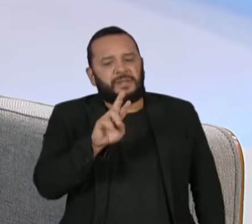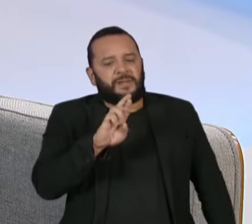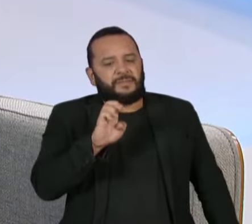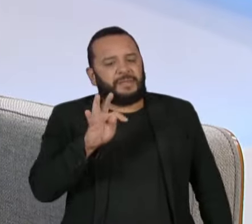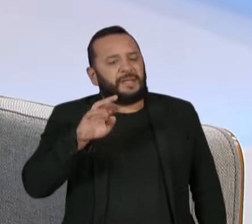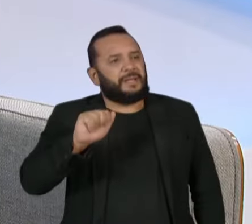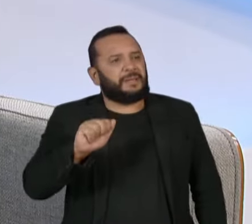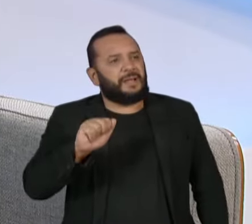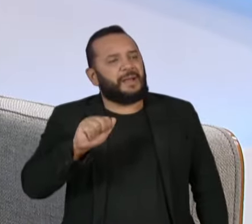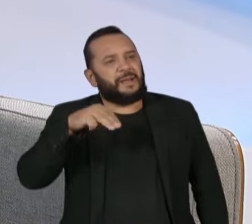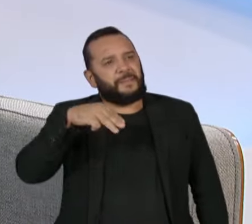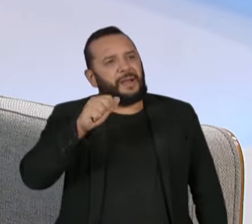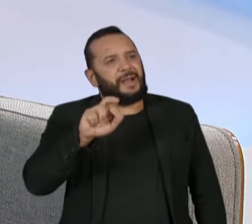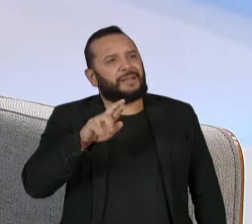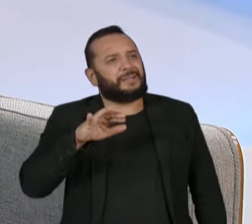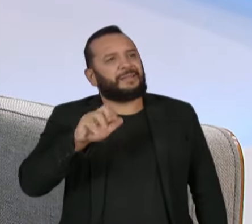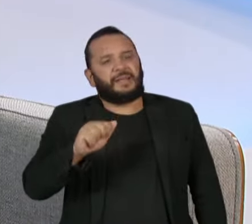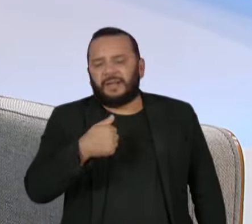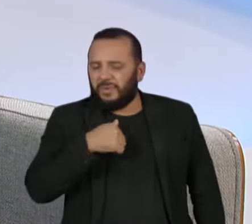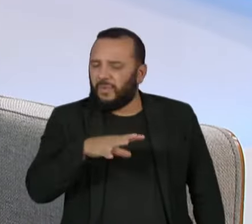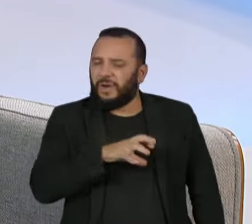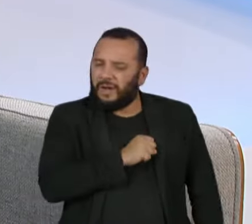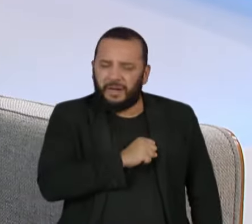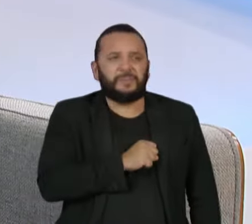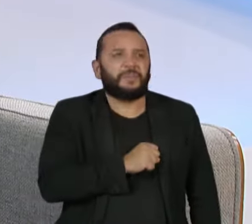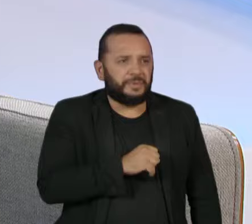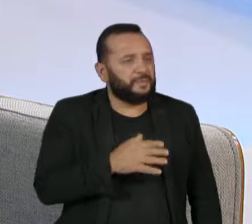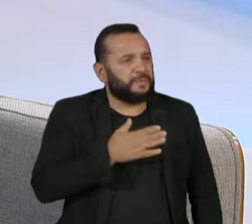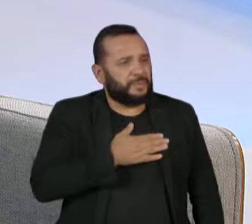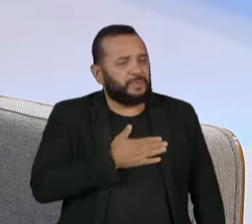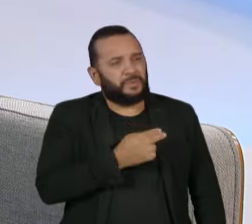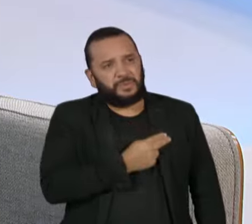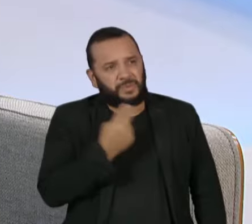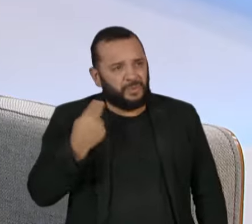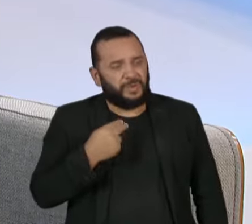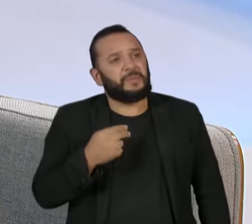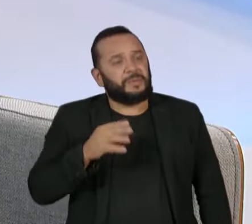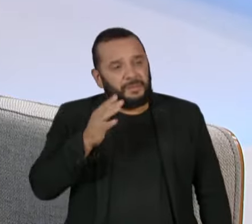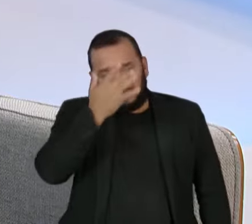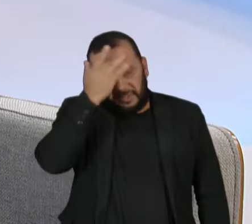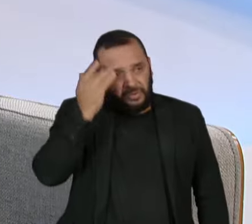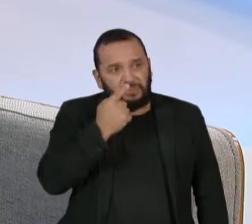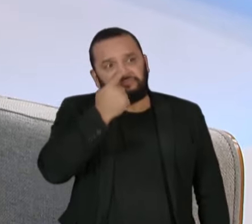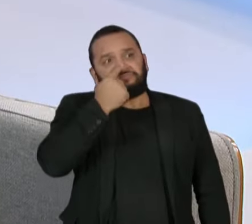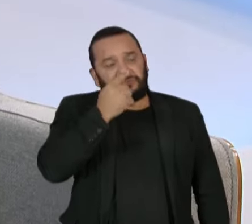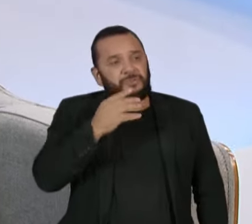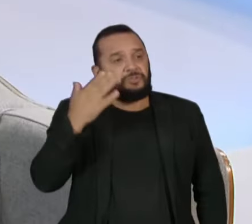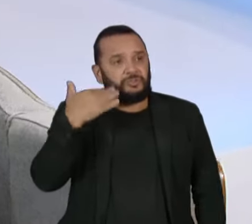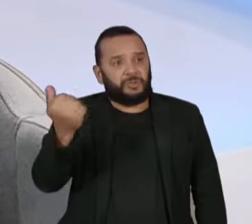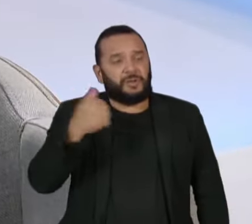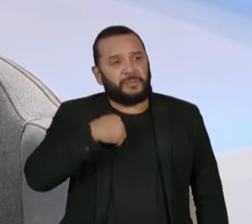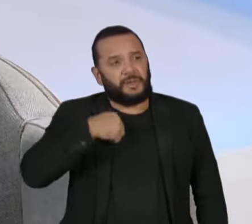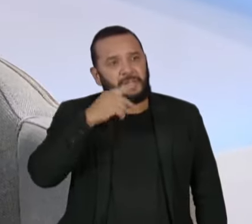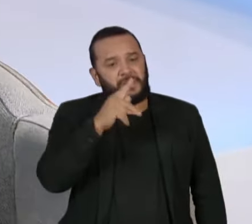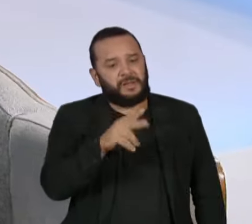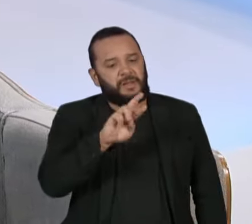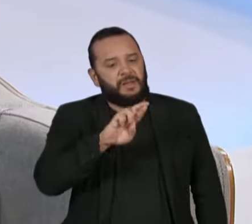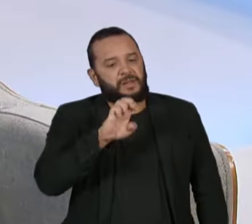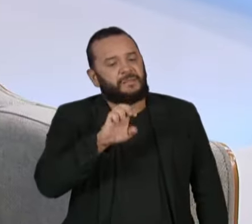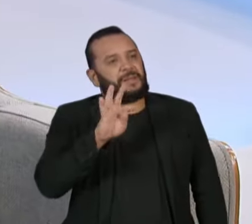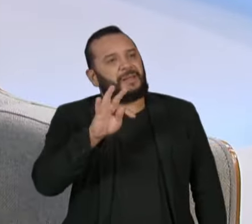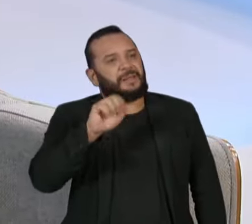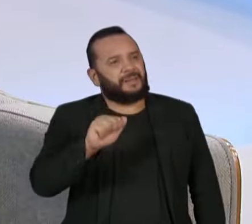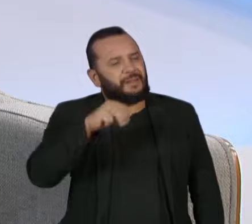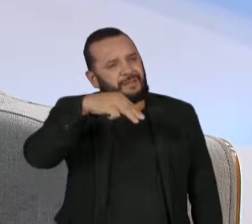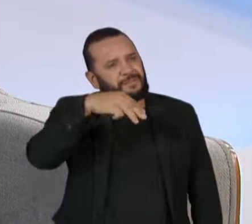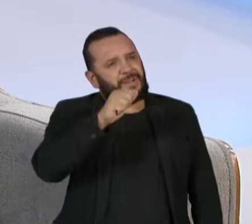pode. Eu amo o Preta Maria, amo que me chamem de Preta Maria, pessoas muito íntimas me chamam de Preta Maria. É, fui entendendo, sempre amei